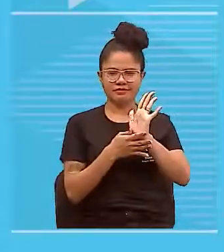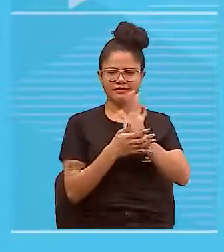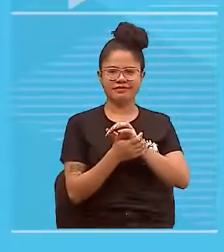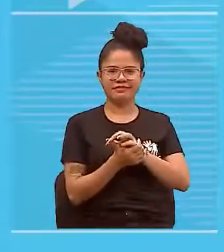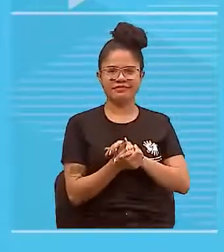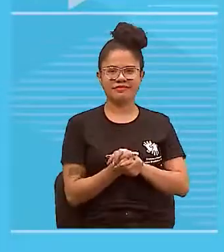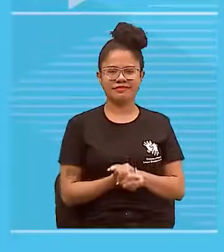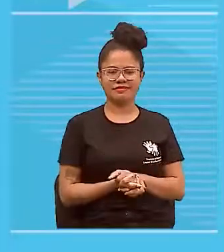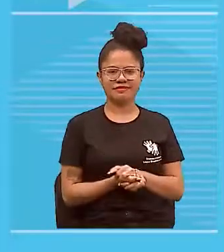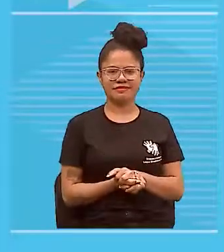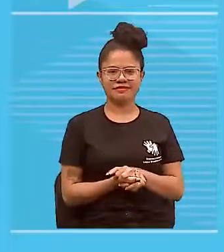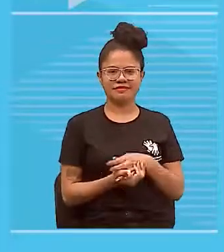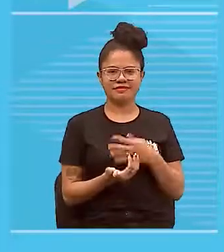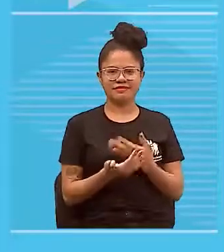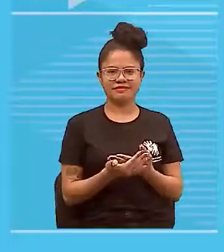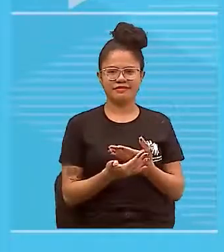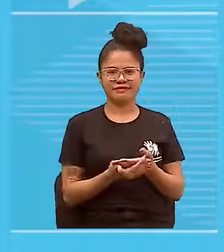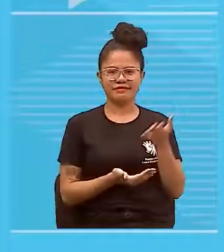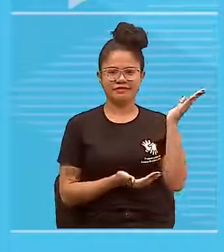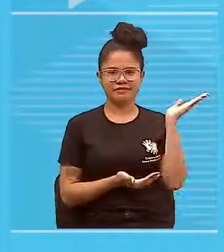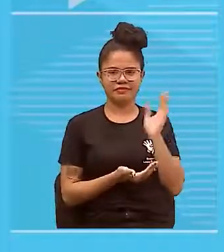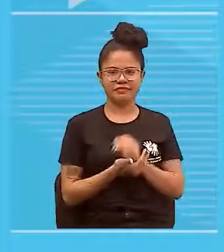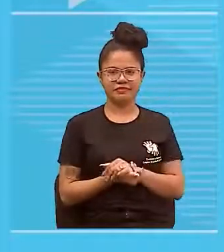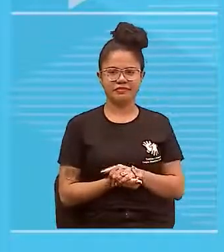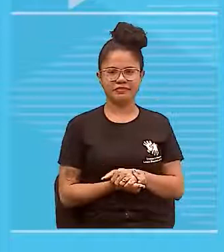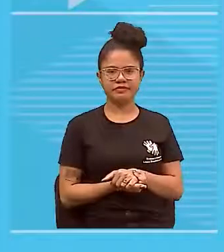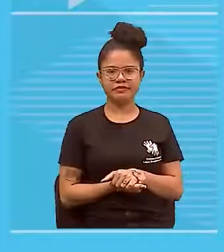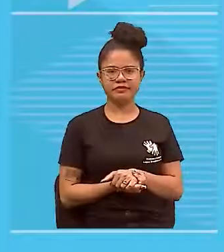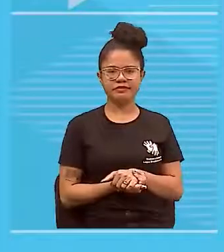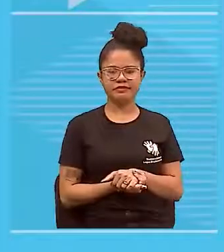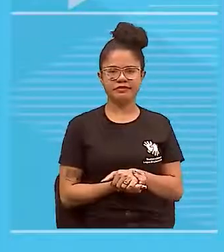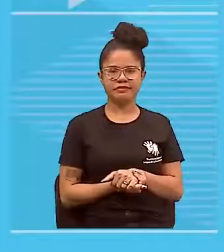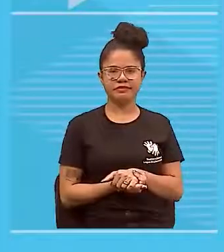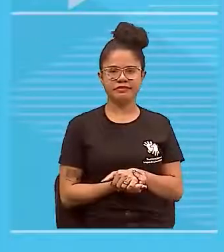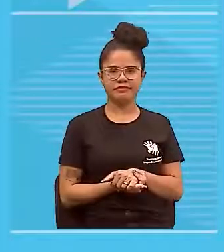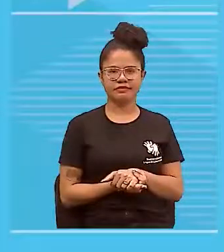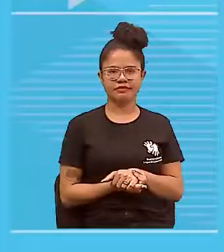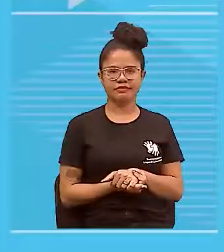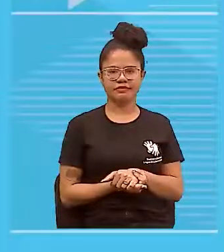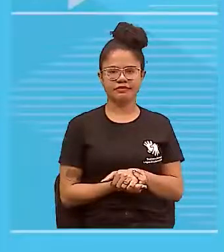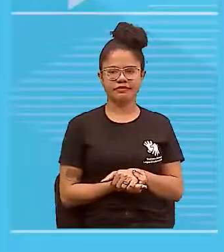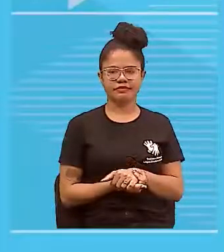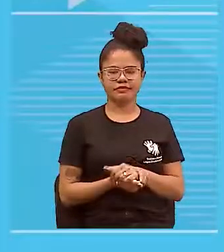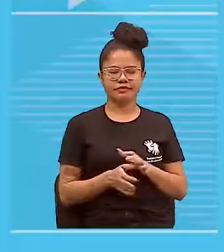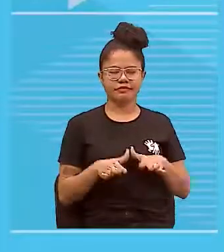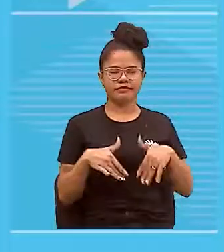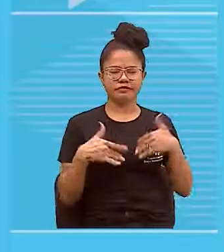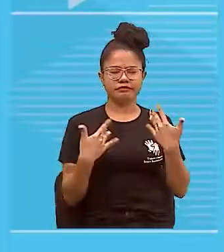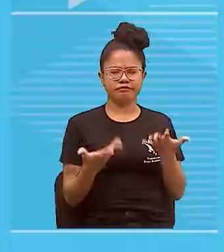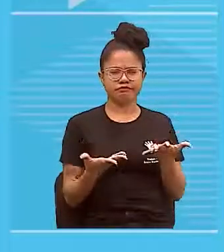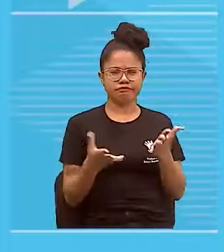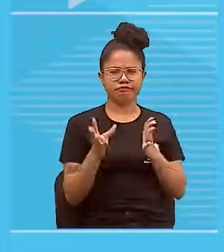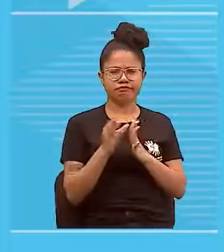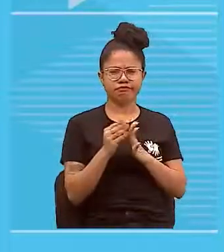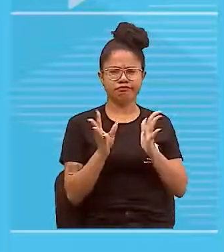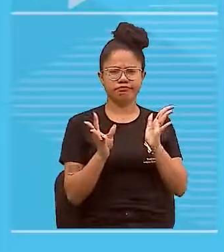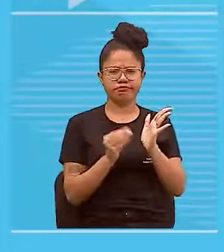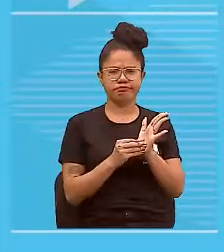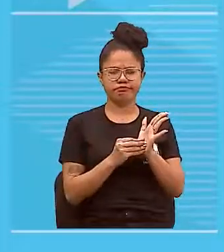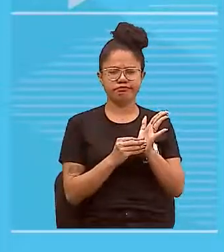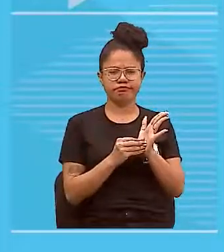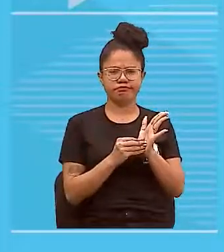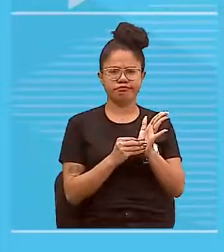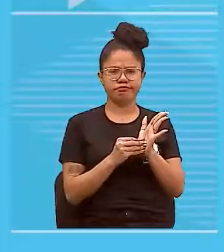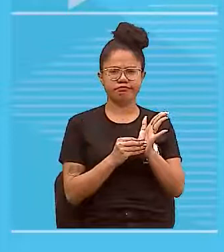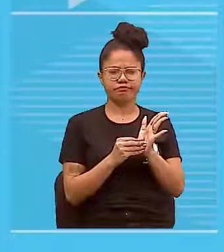né está aí no quadro o objeto do conhecimento ou seja o conteúdo é adequação